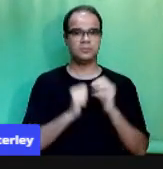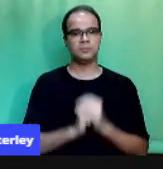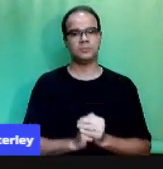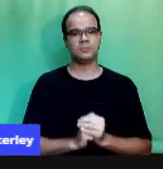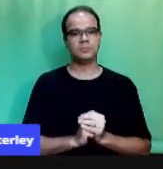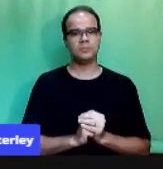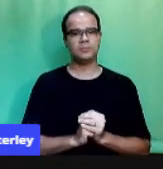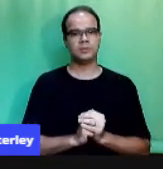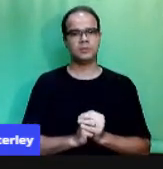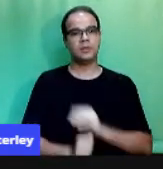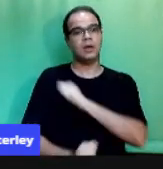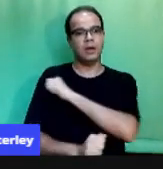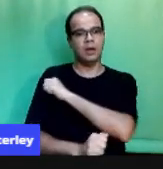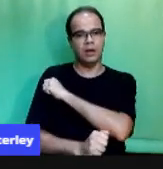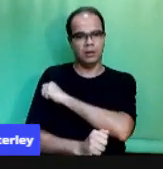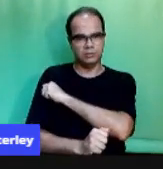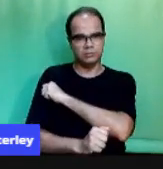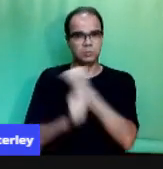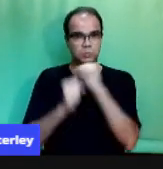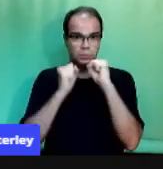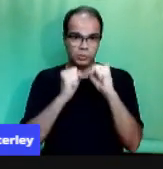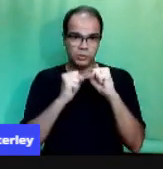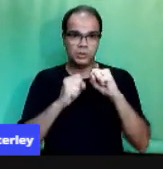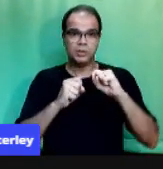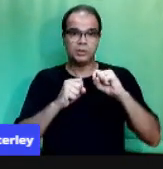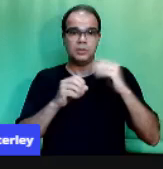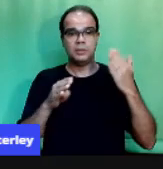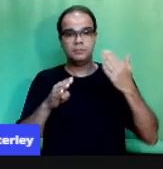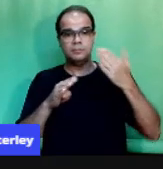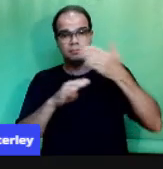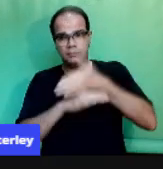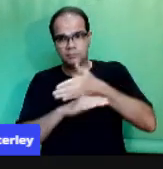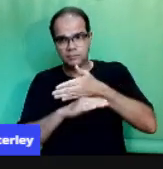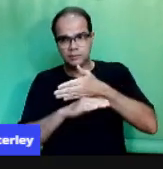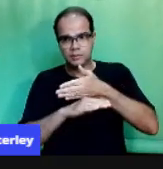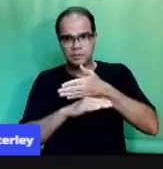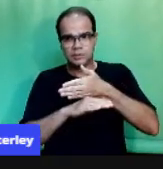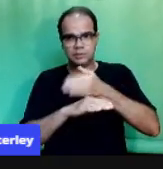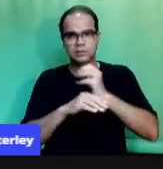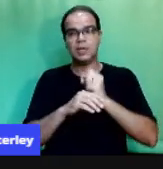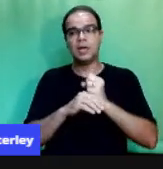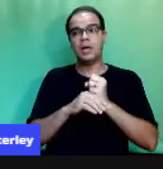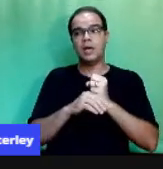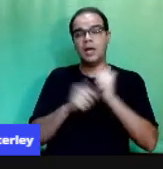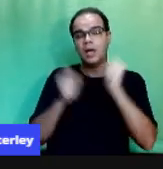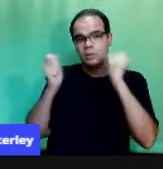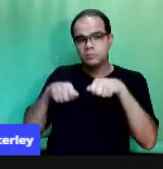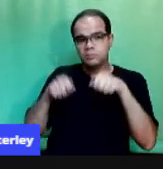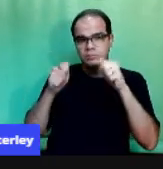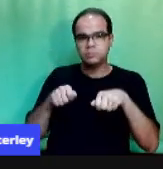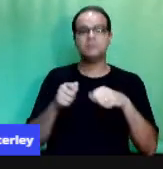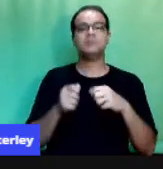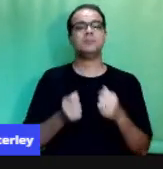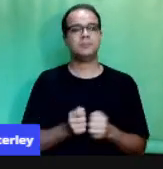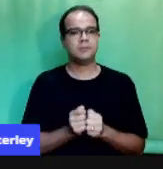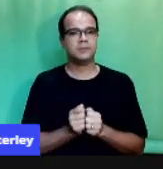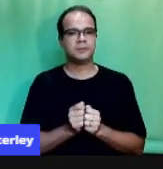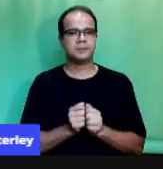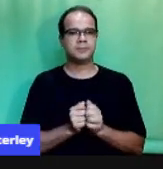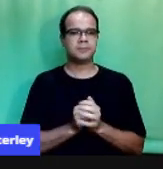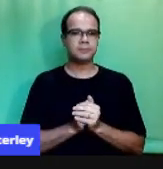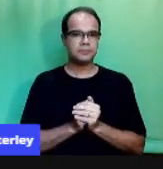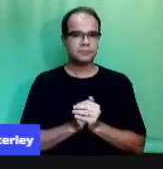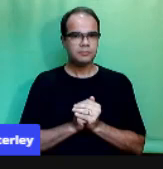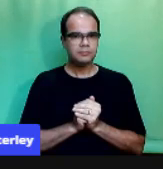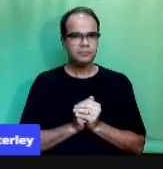esse material, né, e possa realizar uma atividade X ou Y. Lembrando que